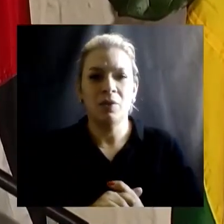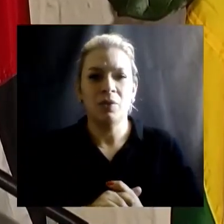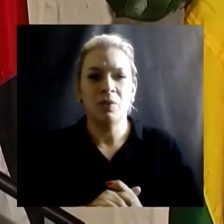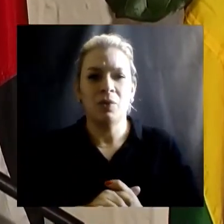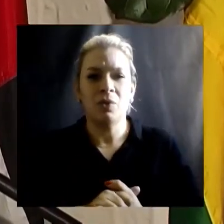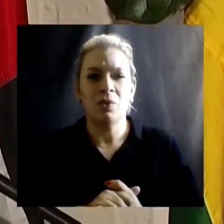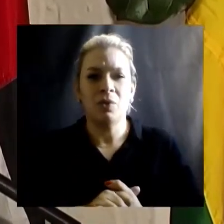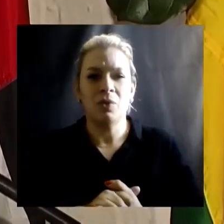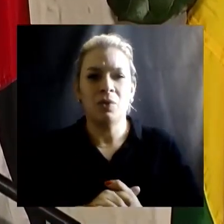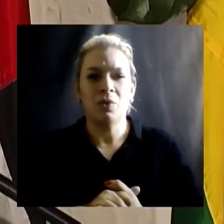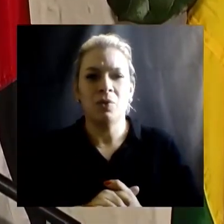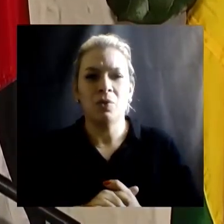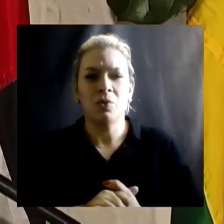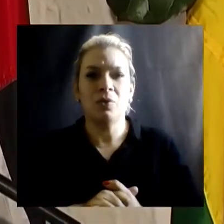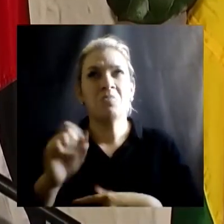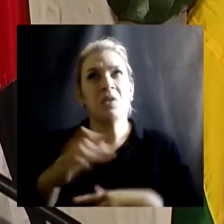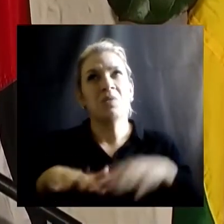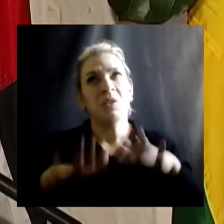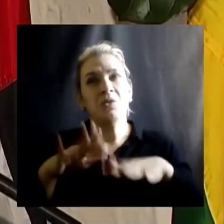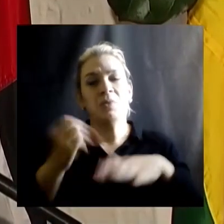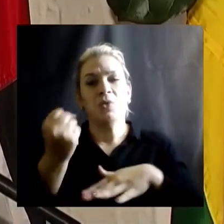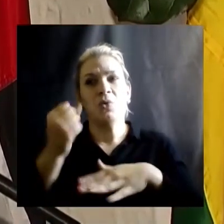anos.